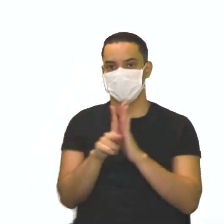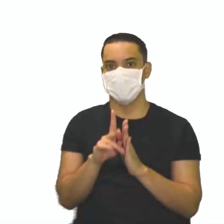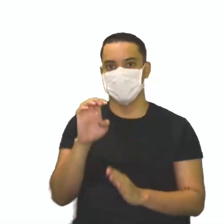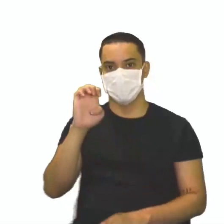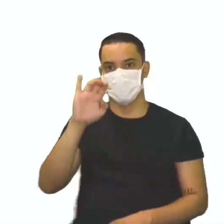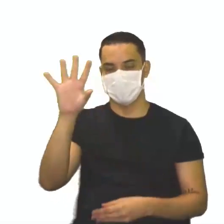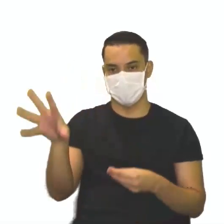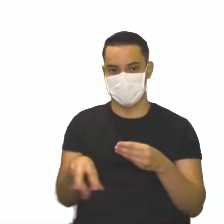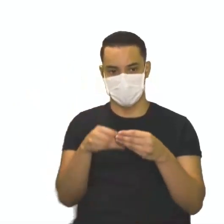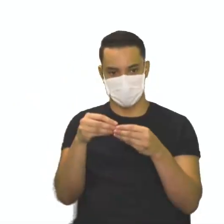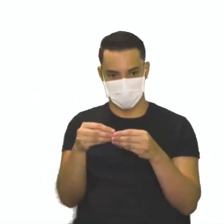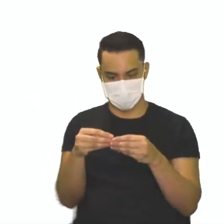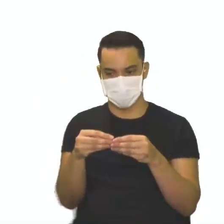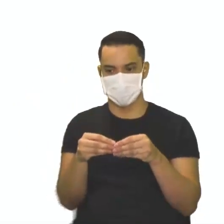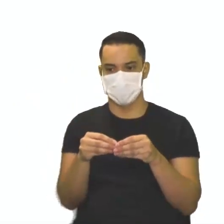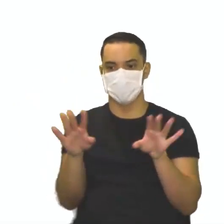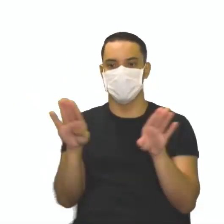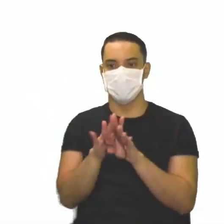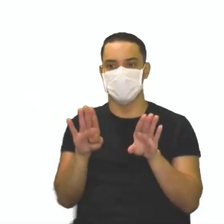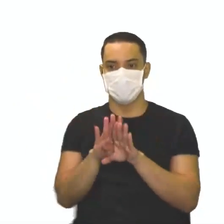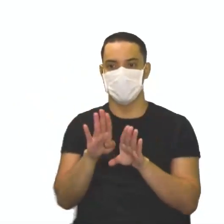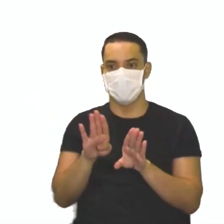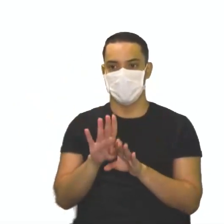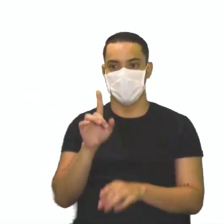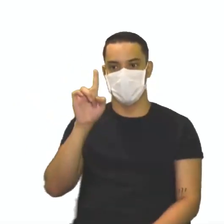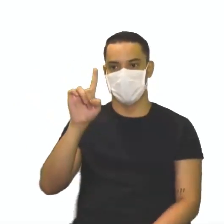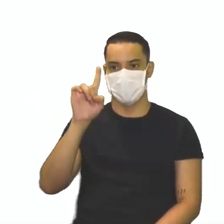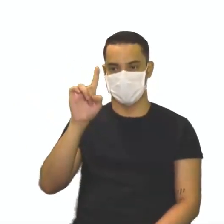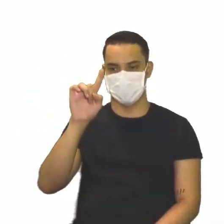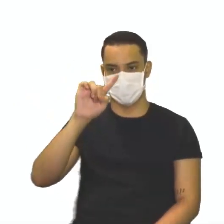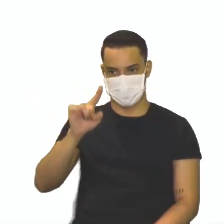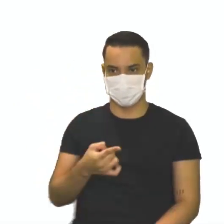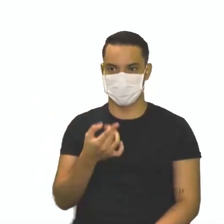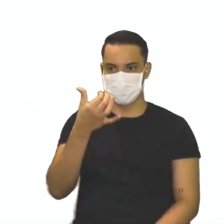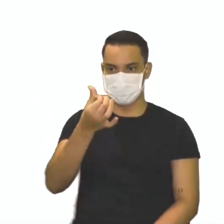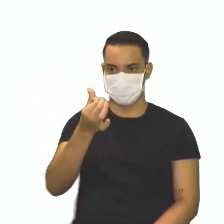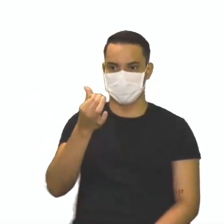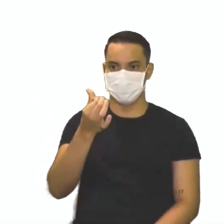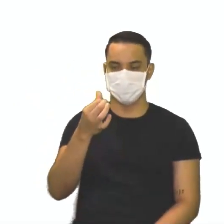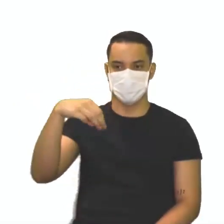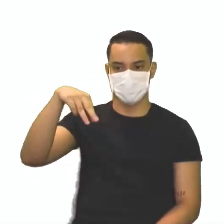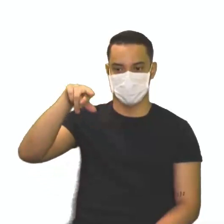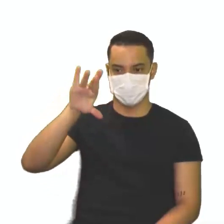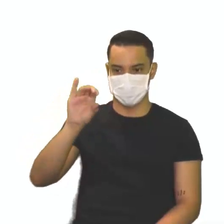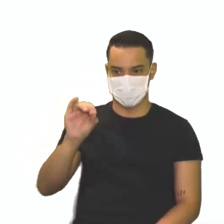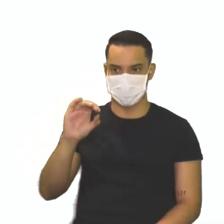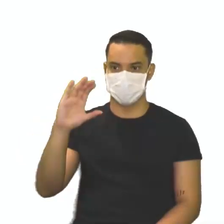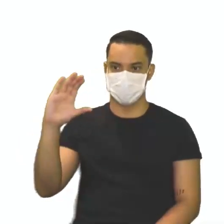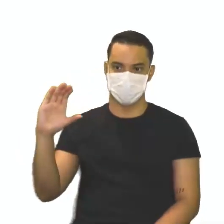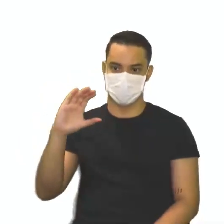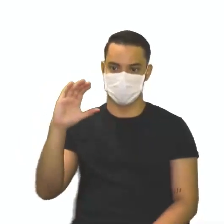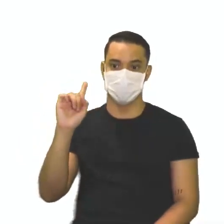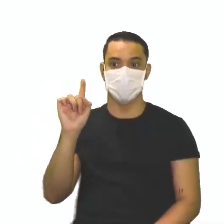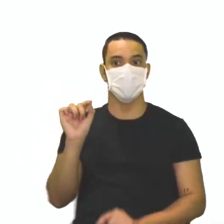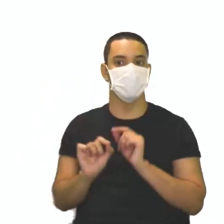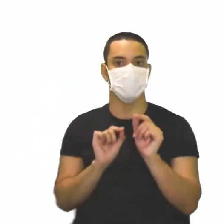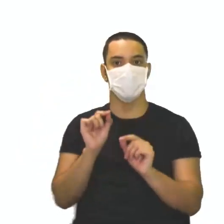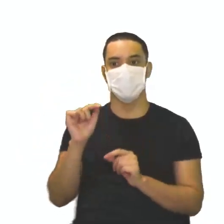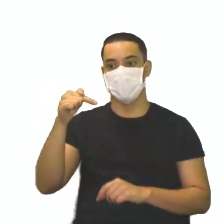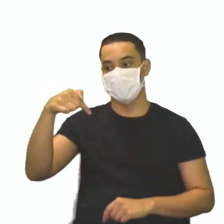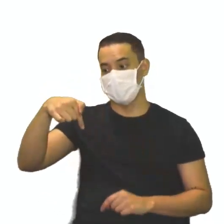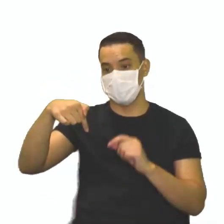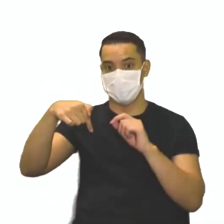elementar e esse 1,6 microcoulomb é o valor da carga do